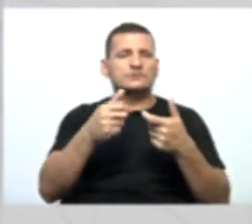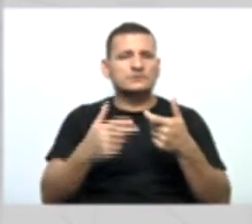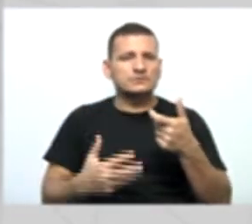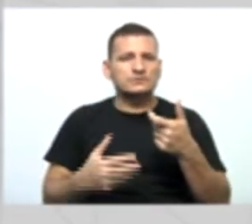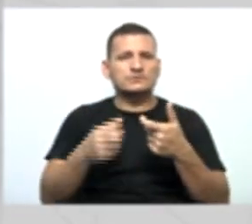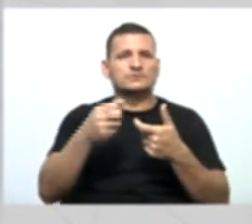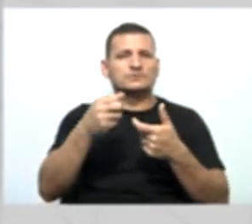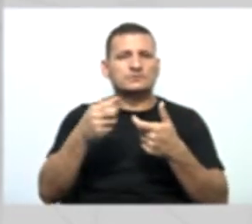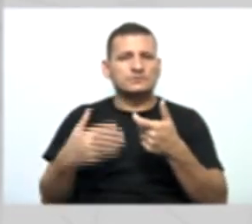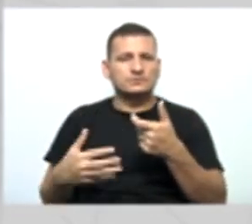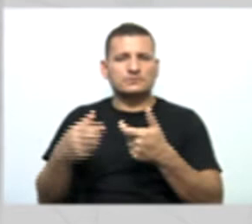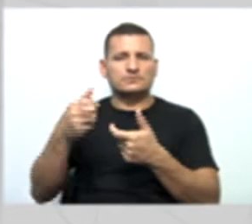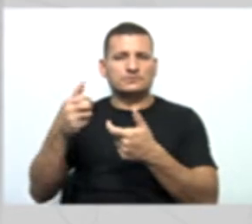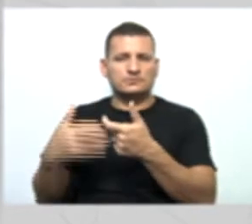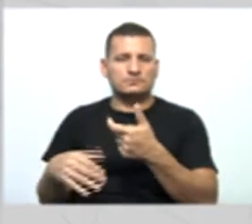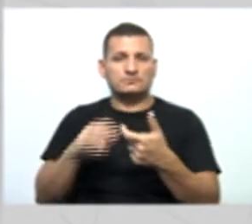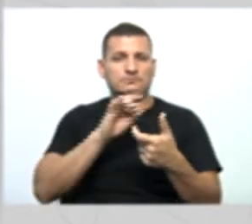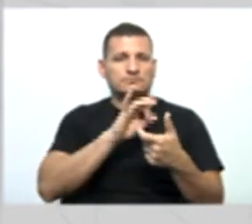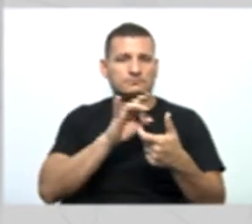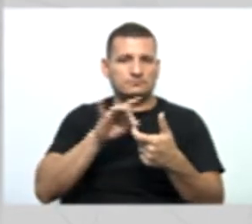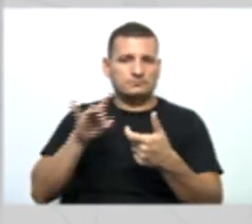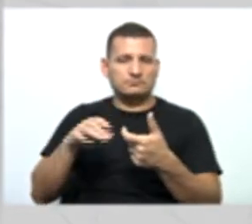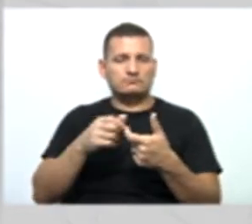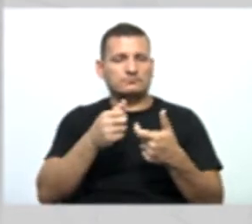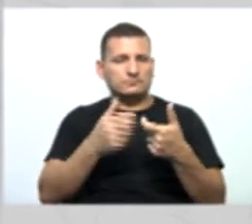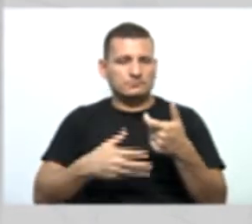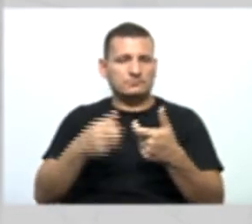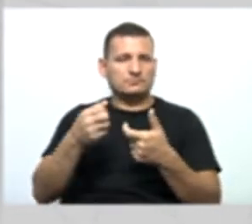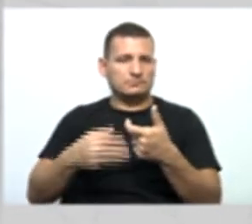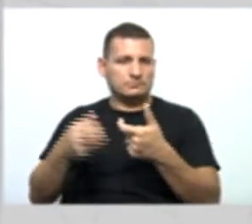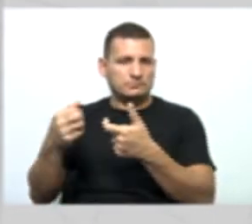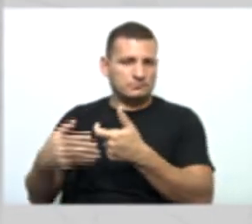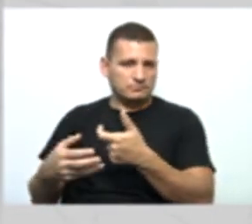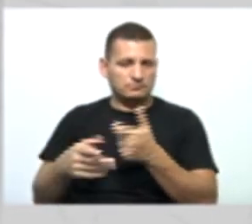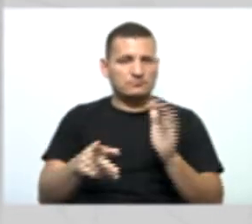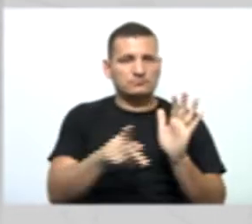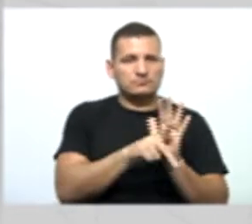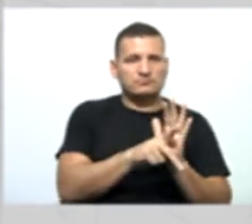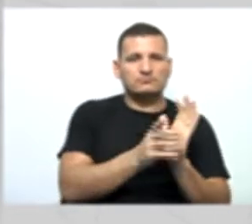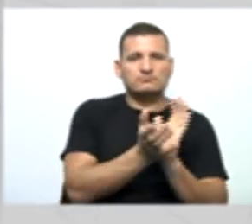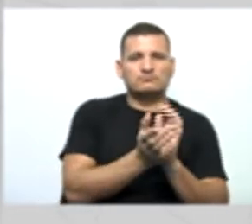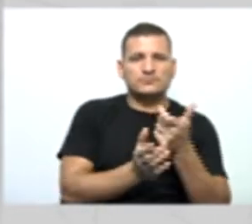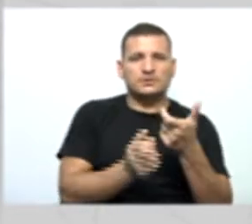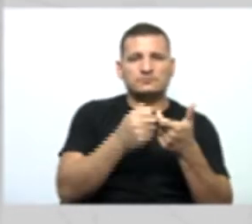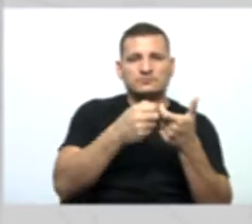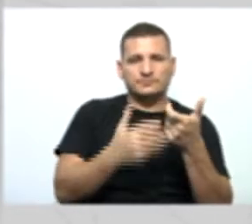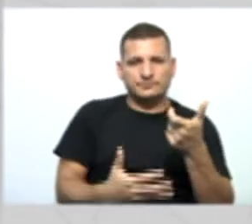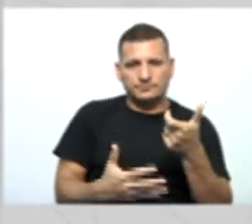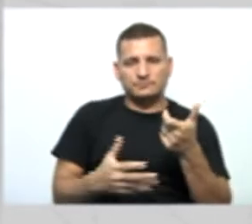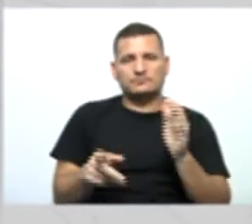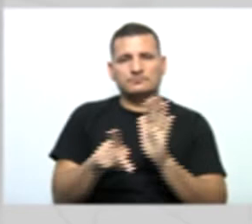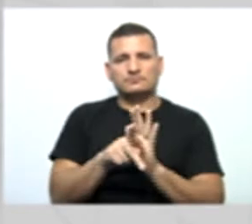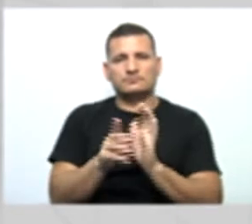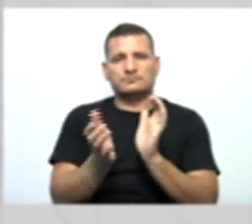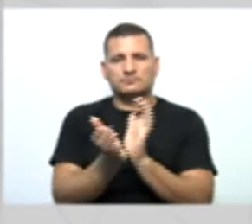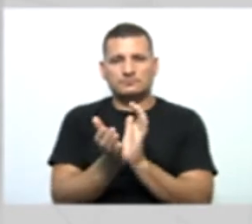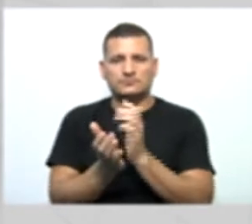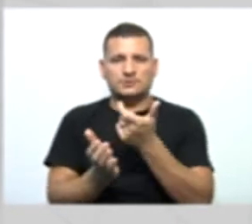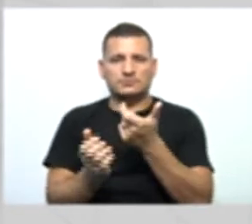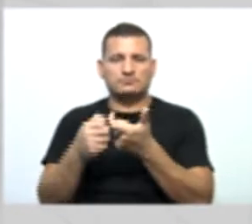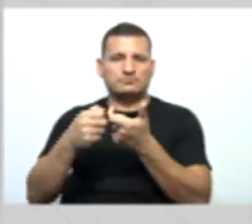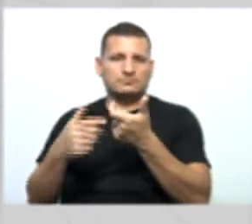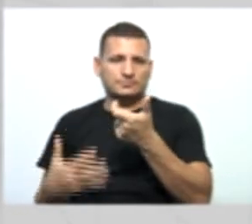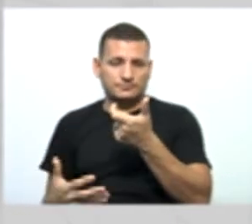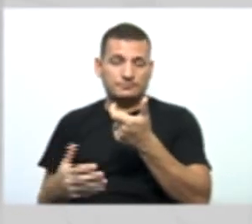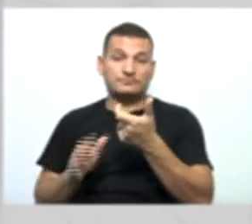objetos individuais pertencentes a um determinado conjunto. E eu fiz mais uma observação aqui embaixo. A partir de uma